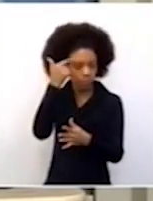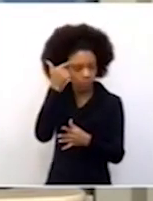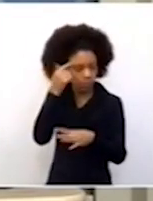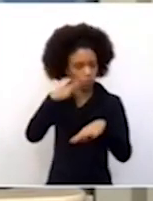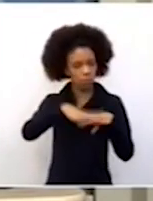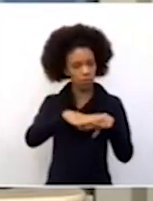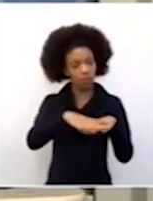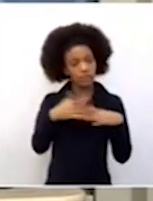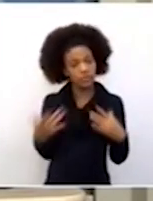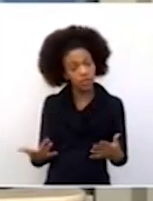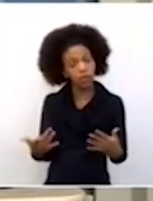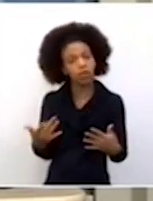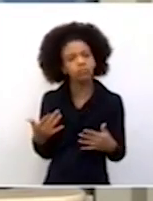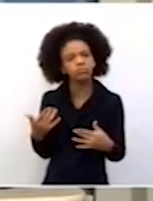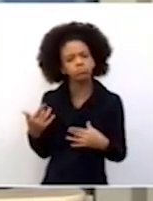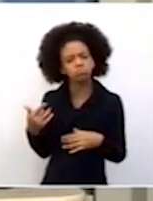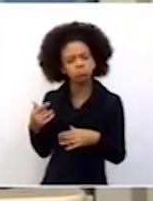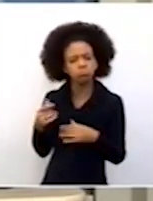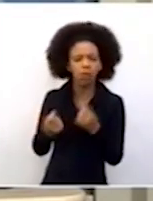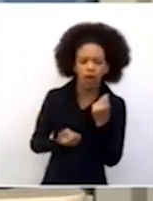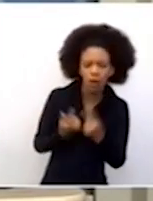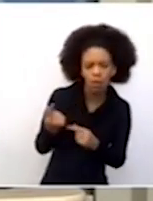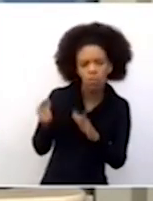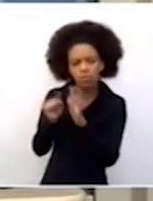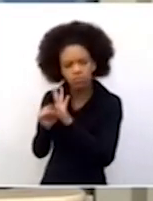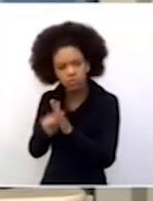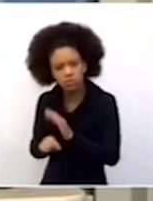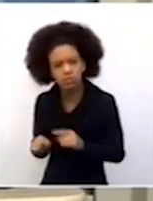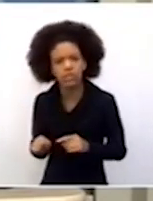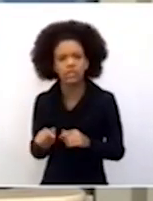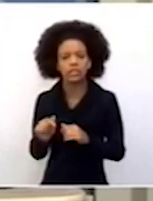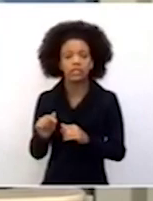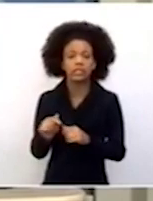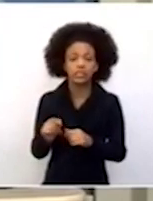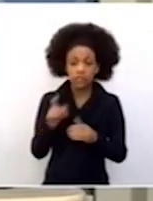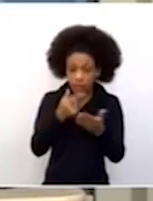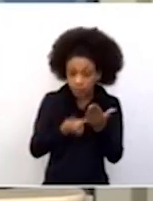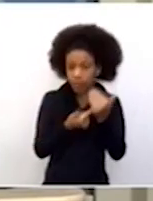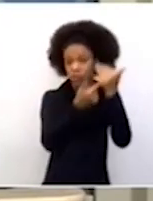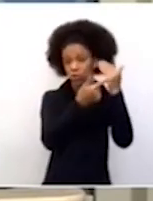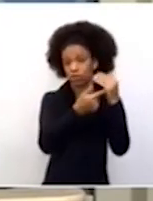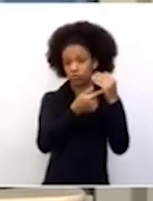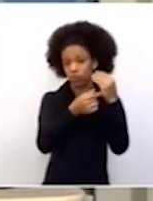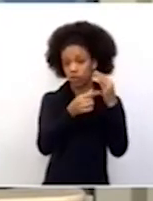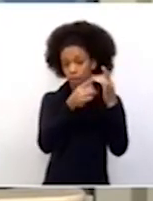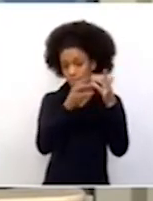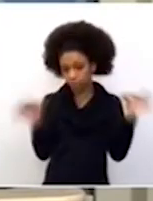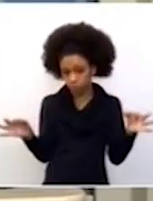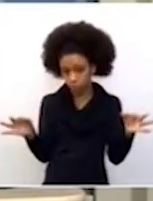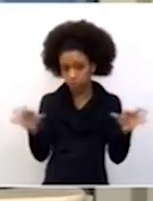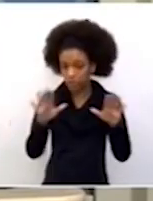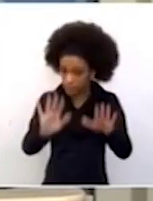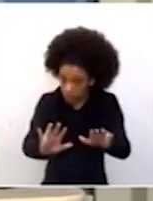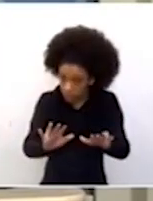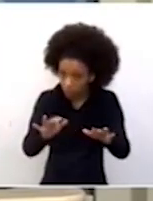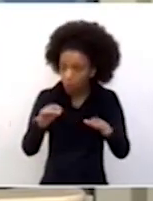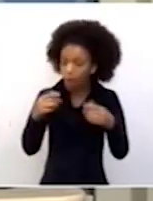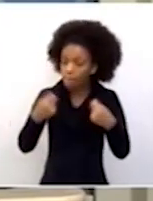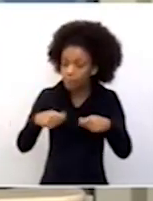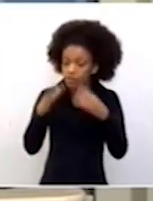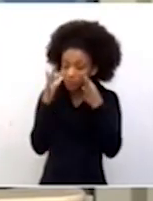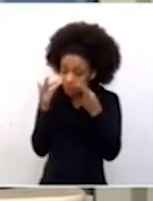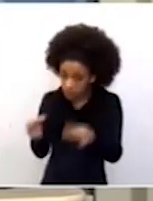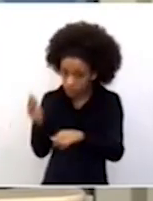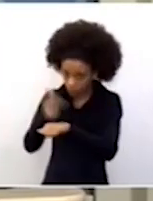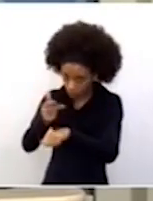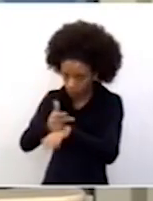e aí nós vamos discorrer algumas questões referente à tecnologia desplugada, tá? Então, eu gostaria que os professores prestassem atenção nesse vídeo que será